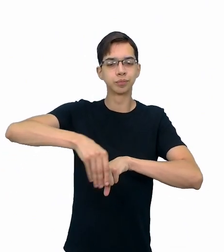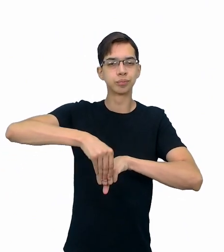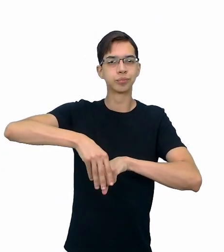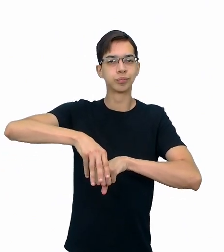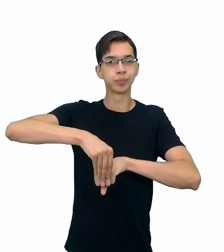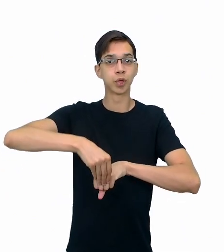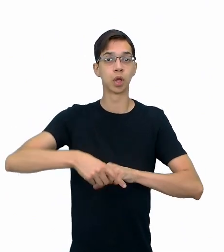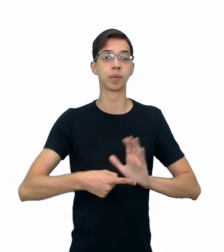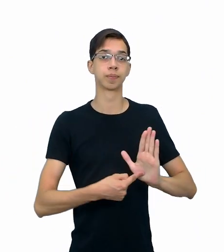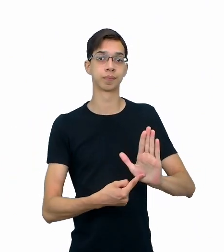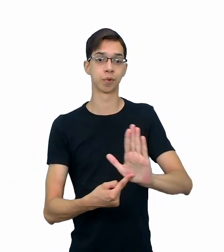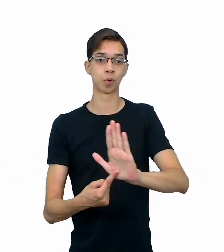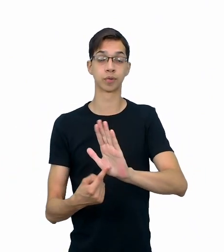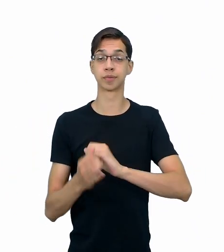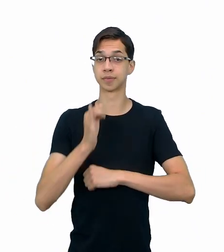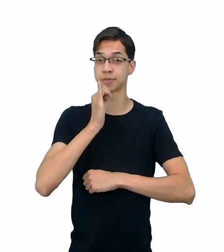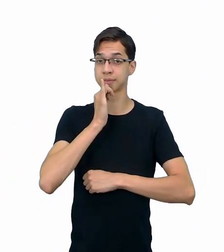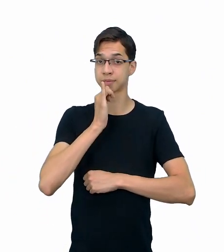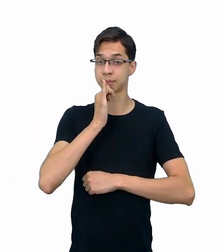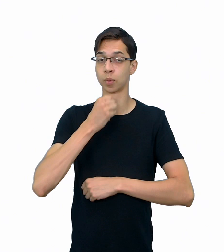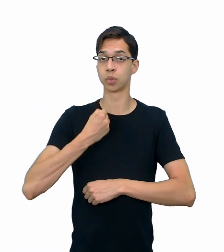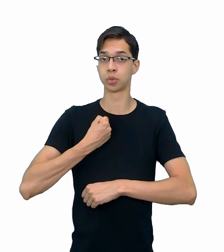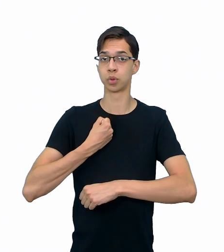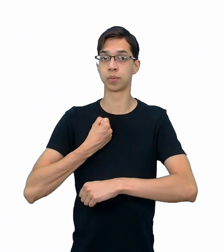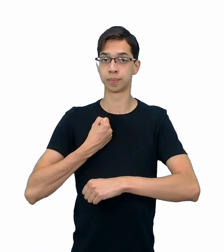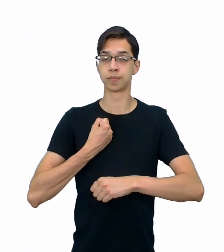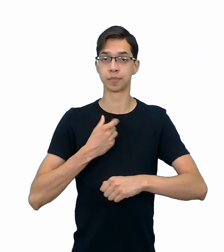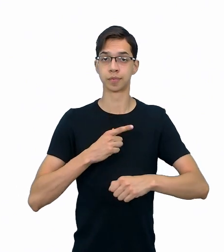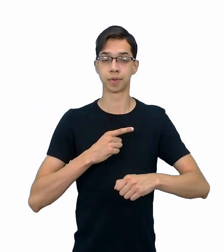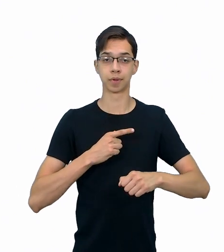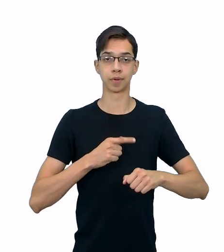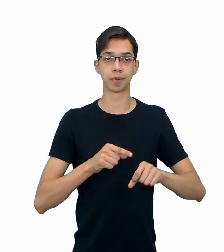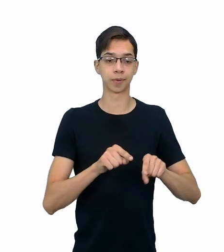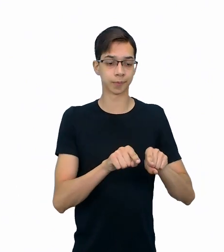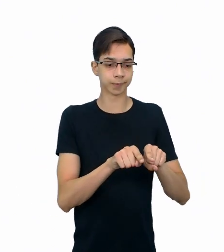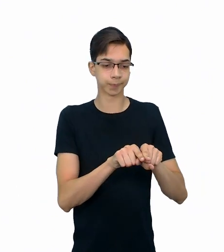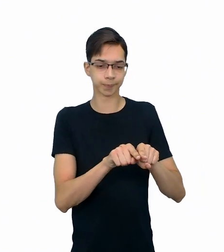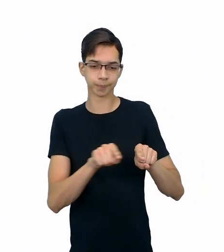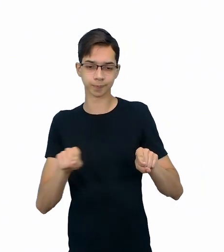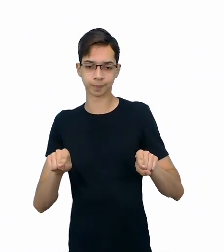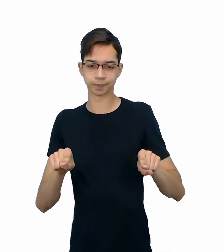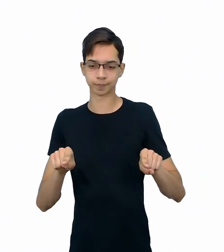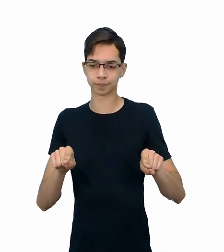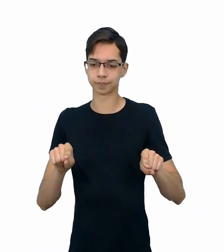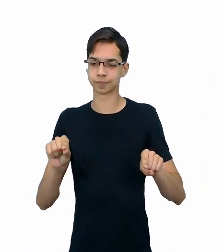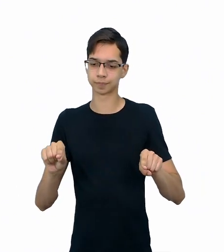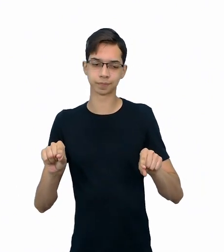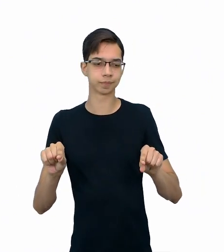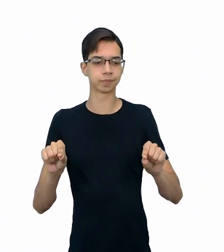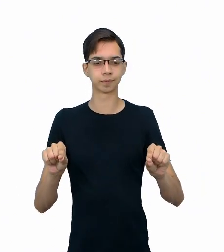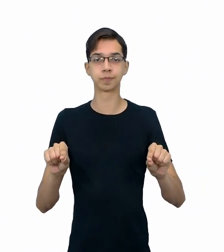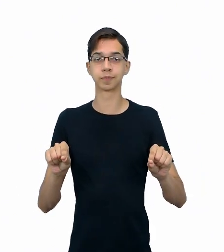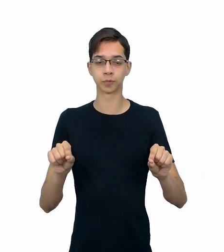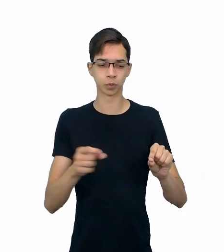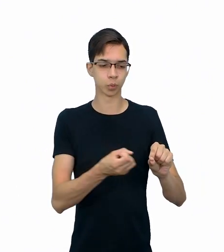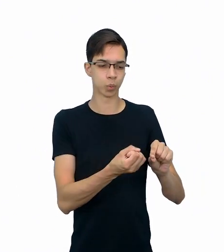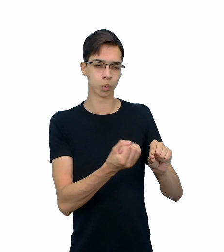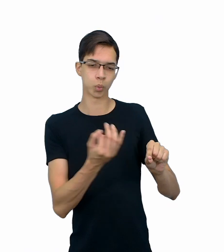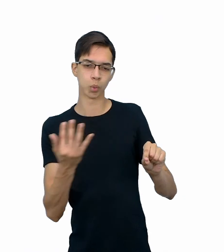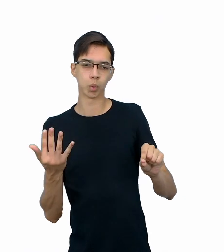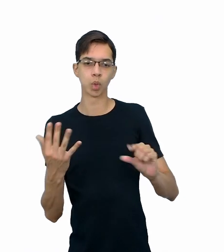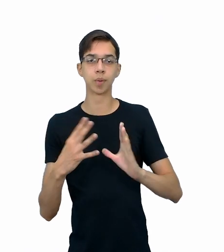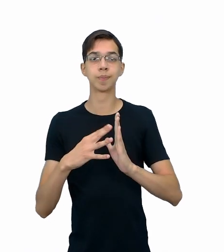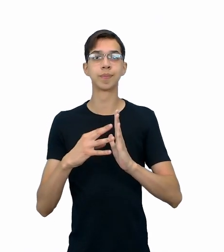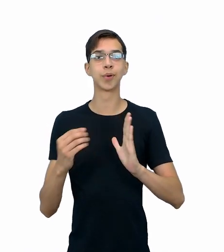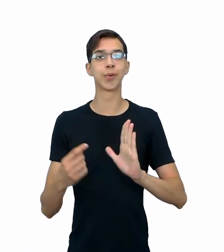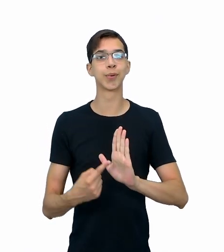reta numérica, né, que pode possibilitar a construção de um modelo representativo de números, né? E já